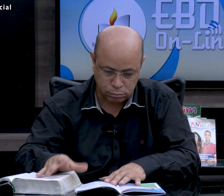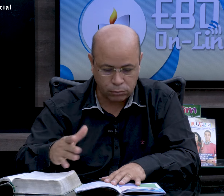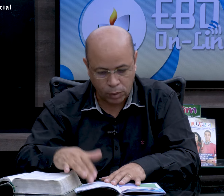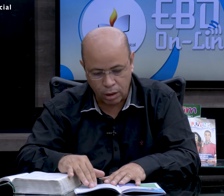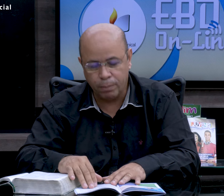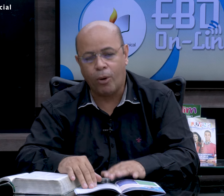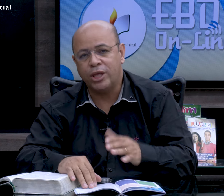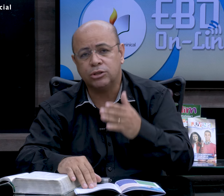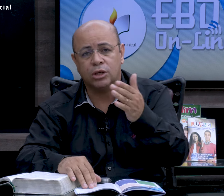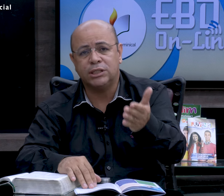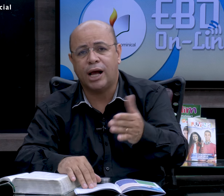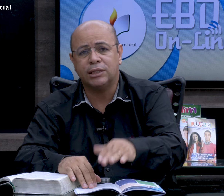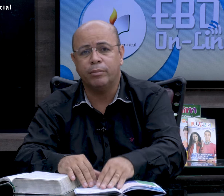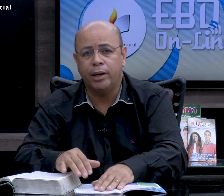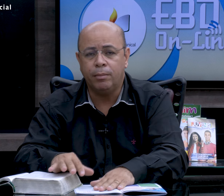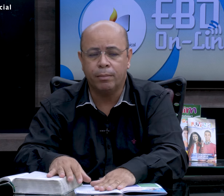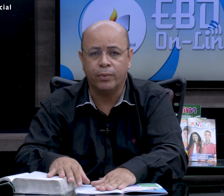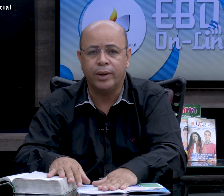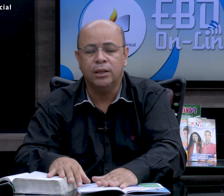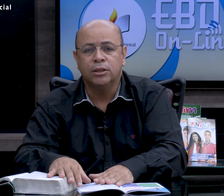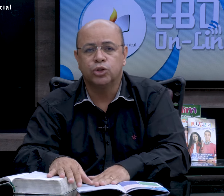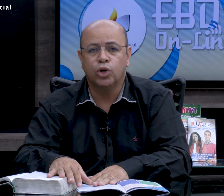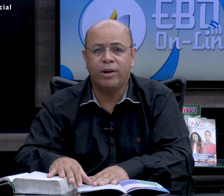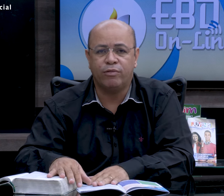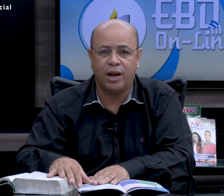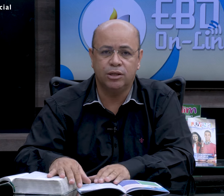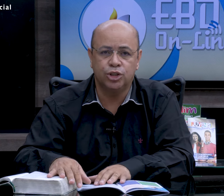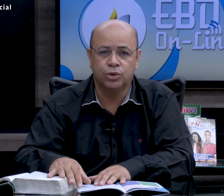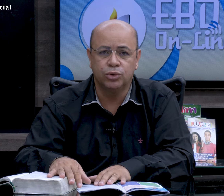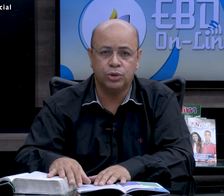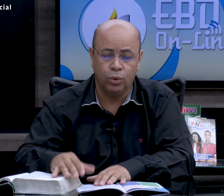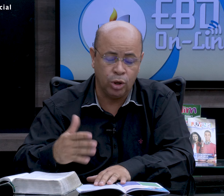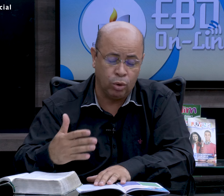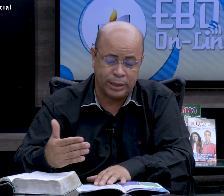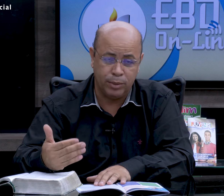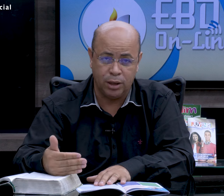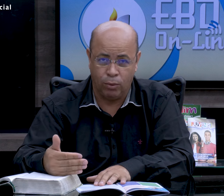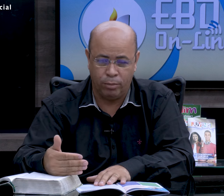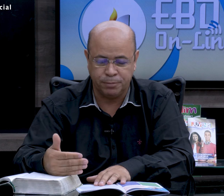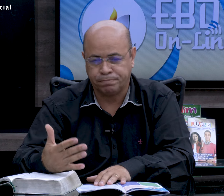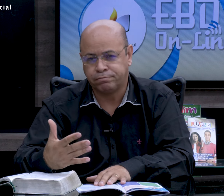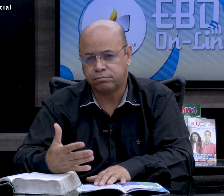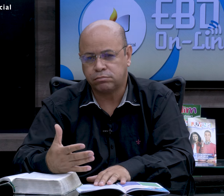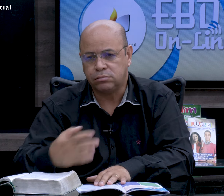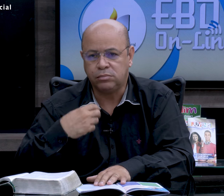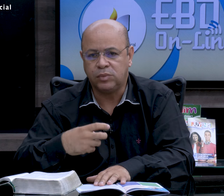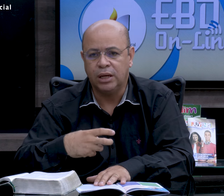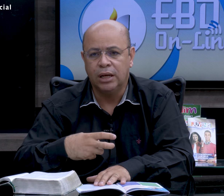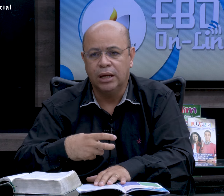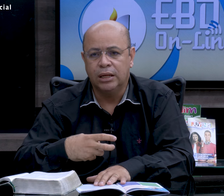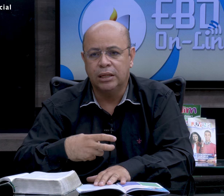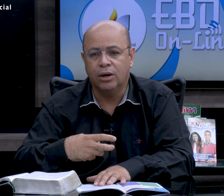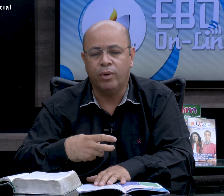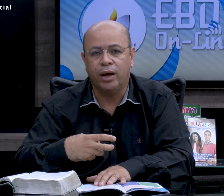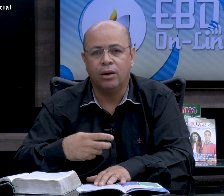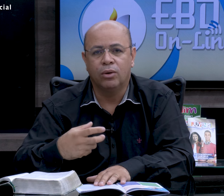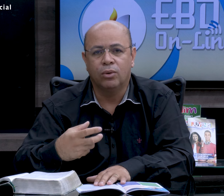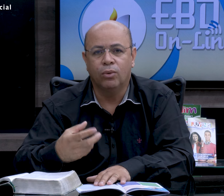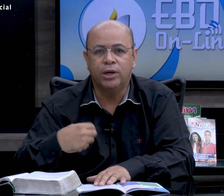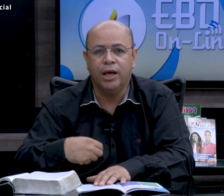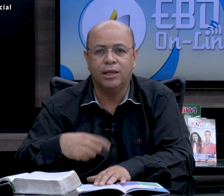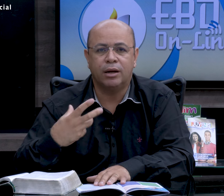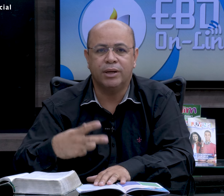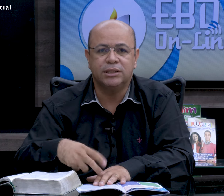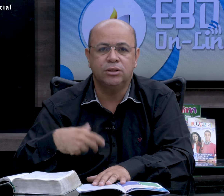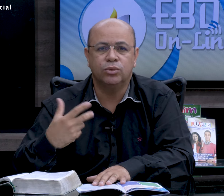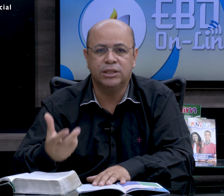aparecer pode associar também não é sobre a fala de Jesus o que contamina o homem não é